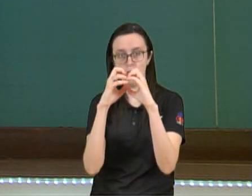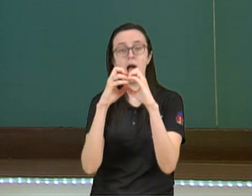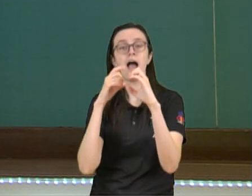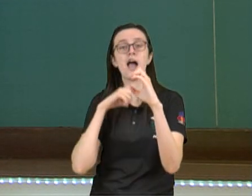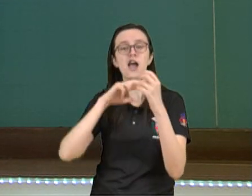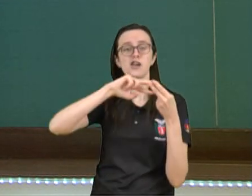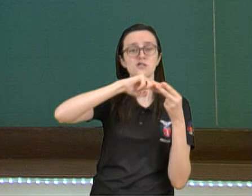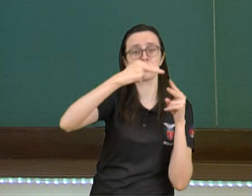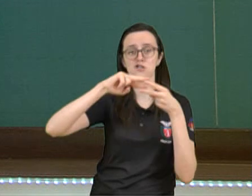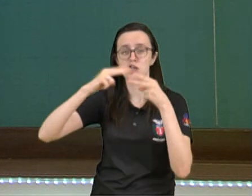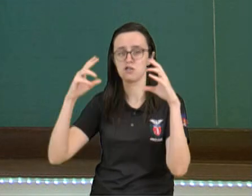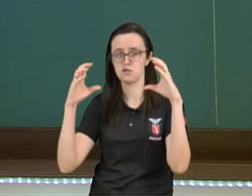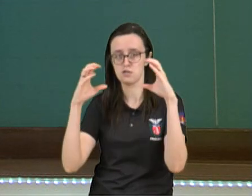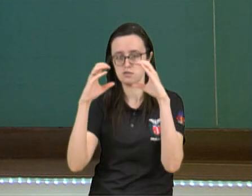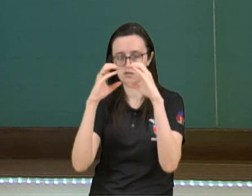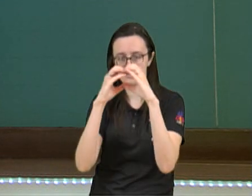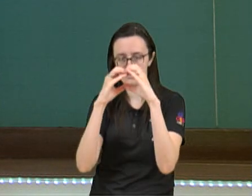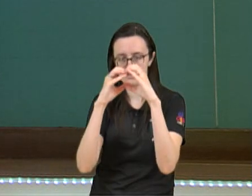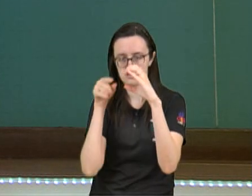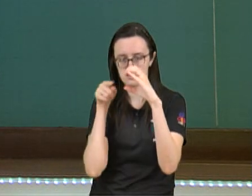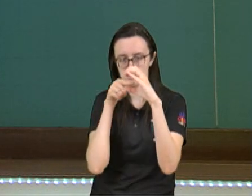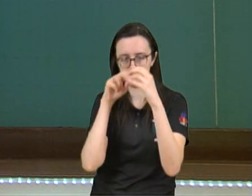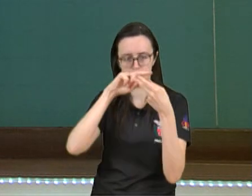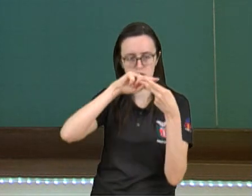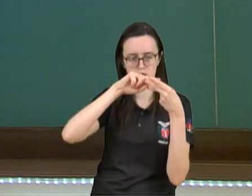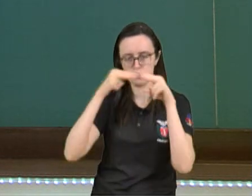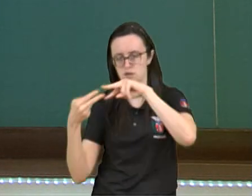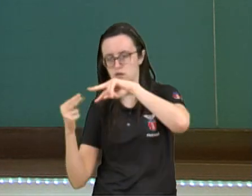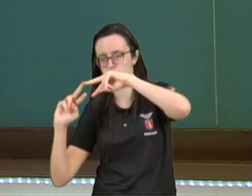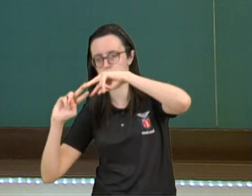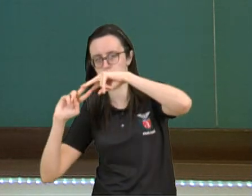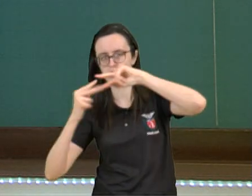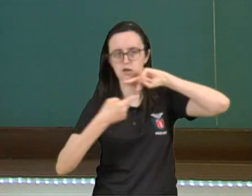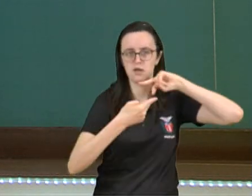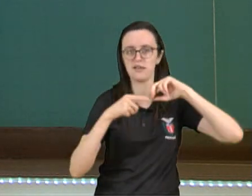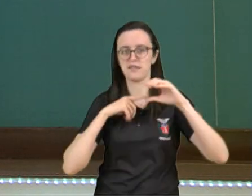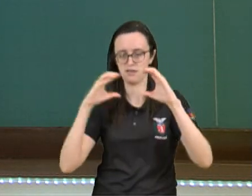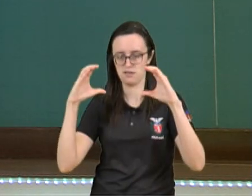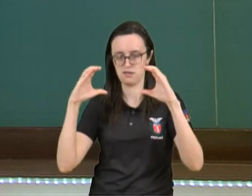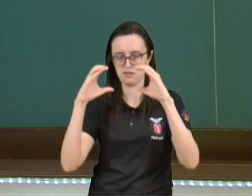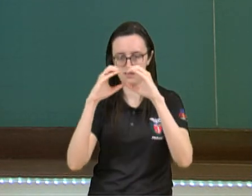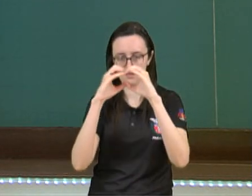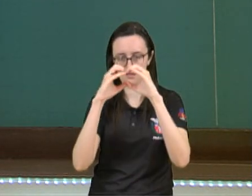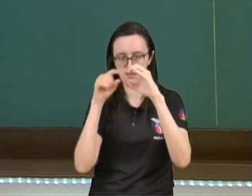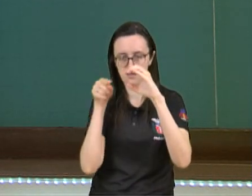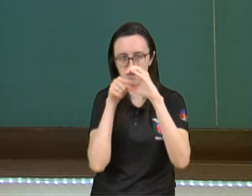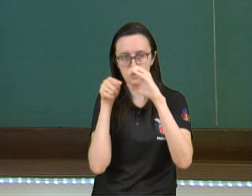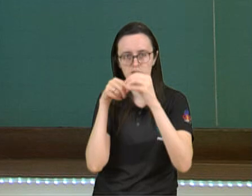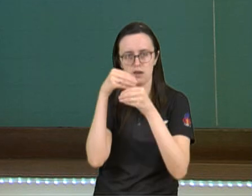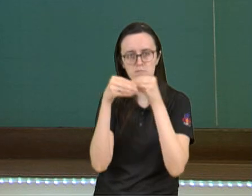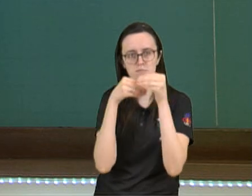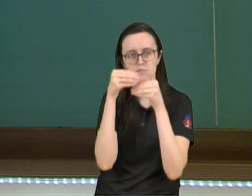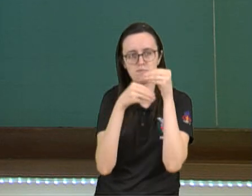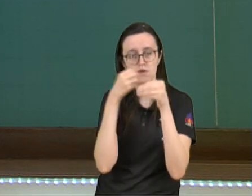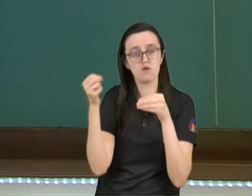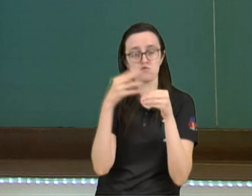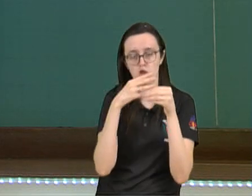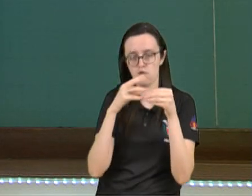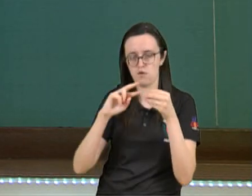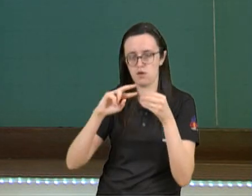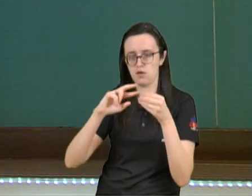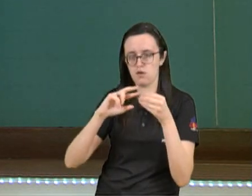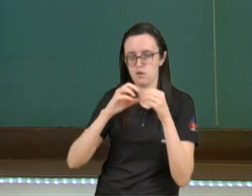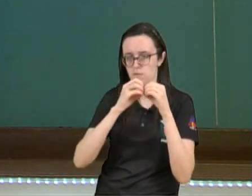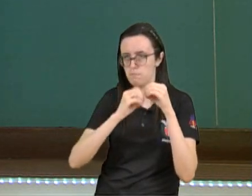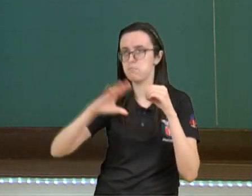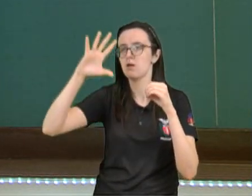material genético. Então, eles se aproximam. E no final do processo, eu tenho novos organismos com características,